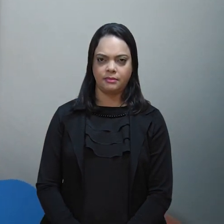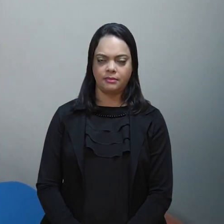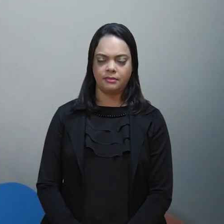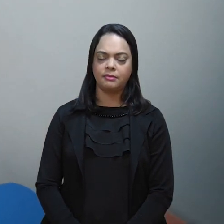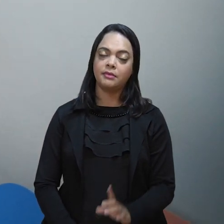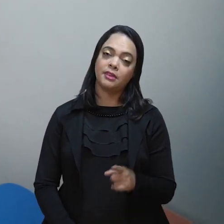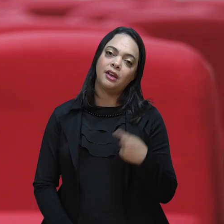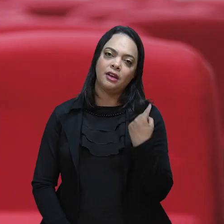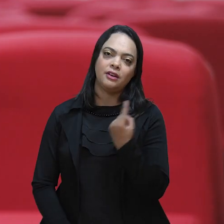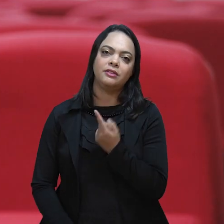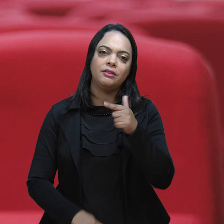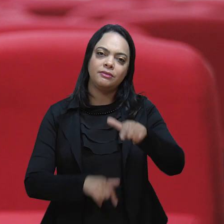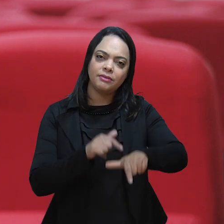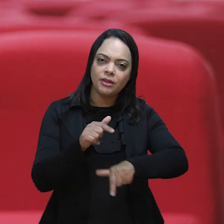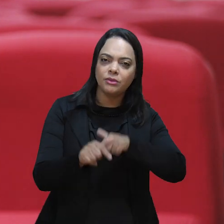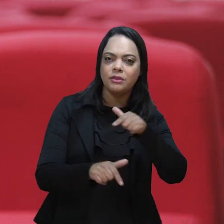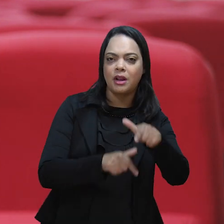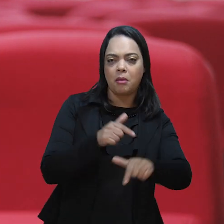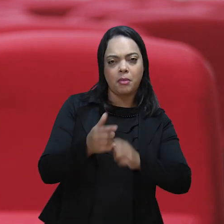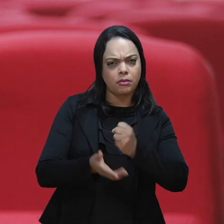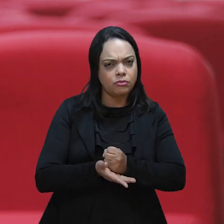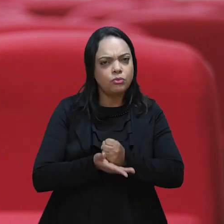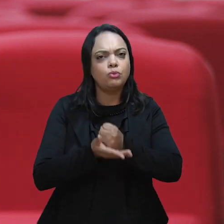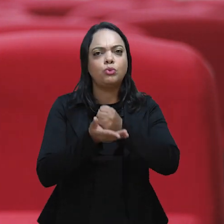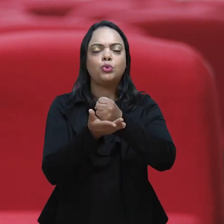A gente faz o trabalho do suporte